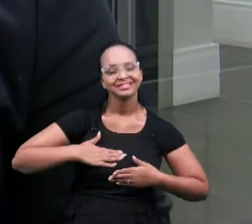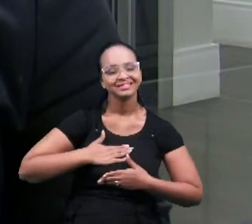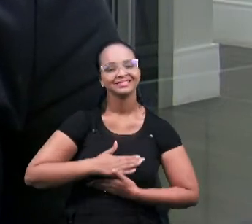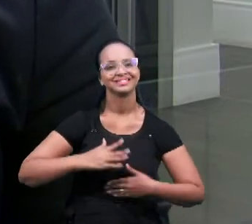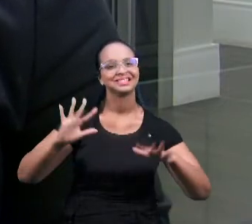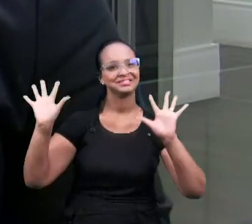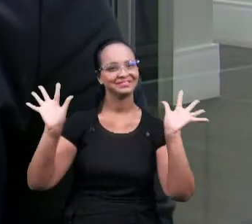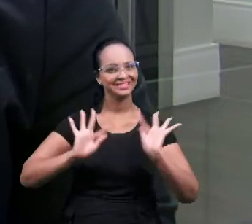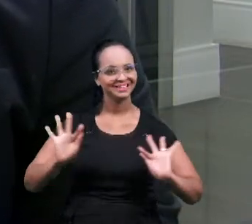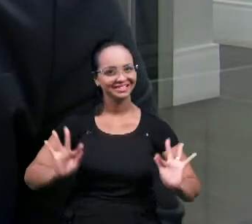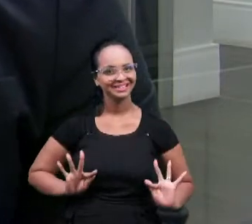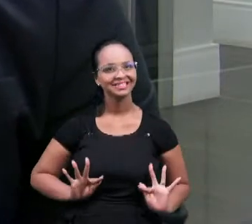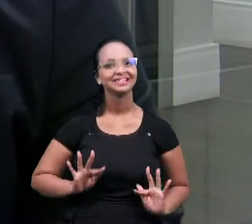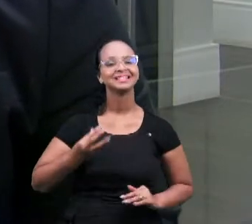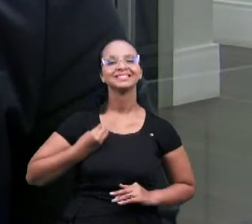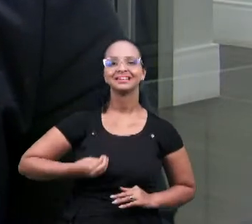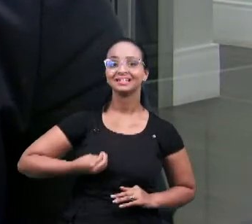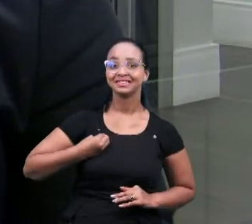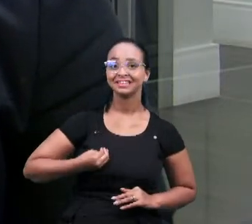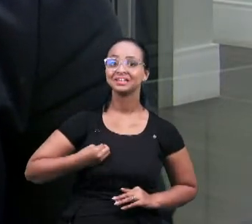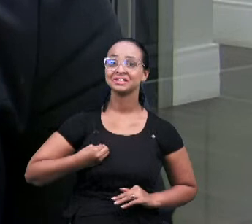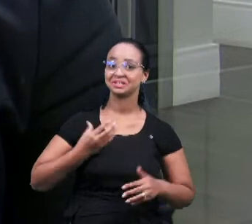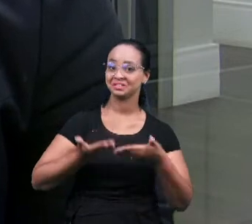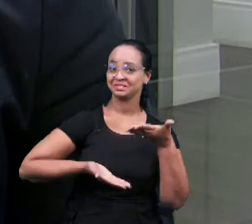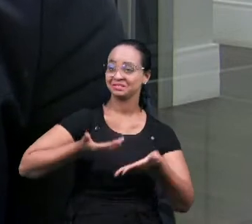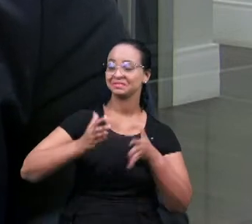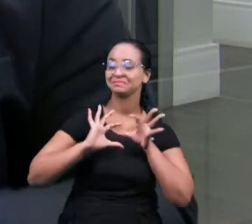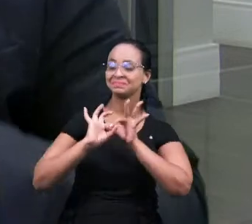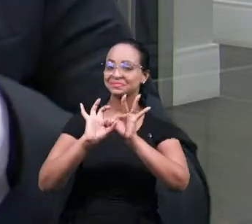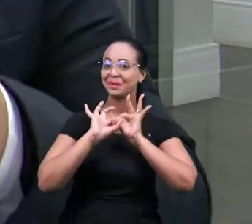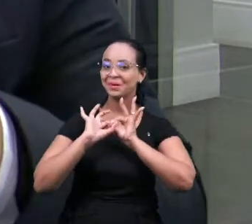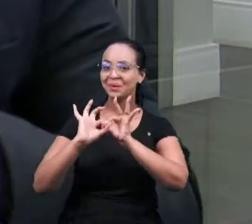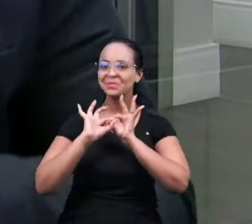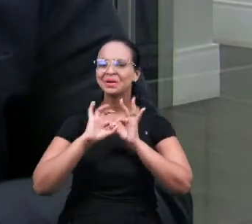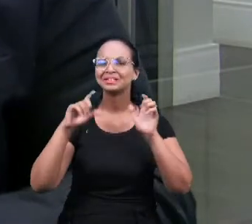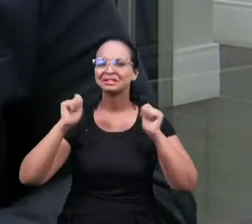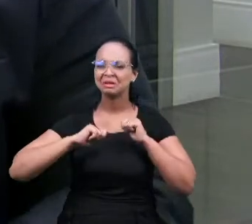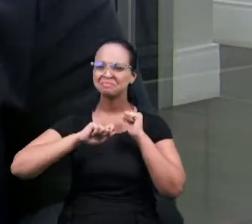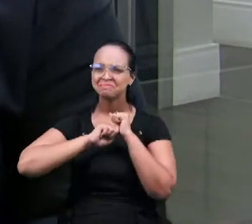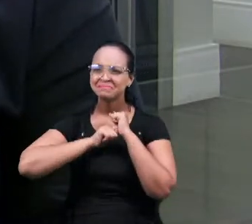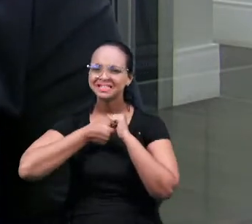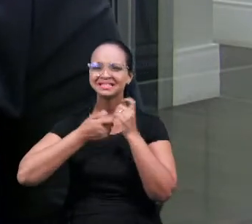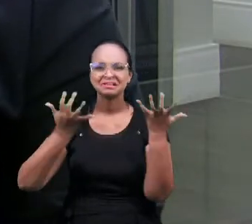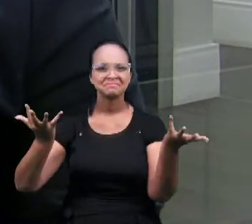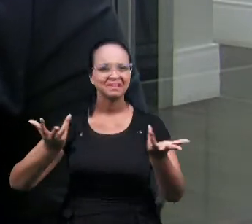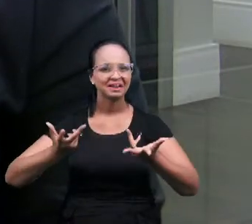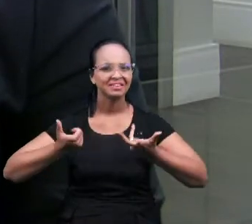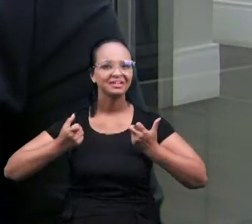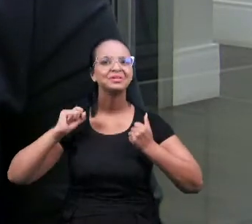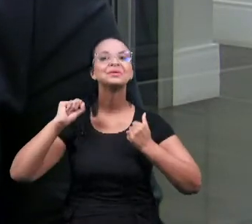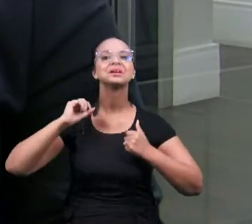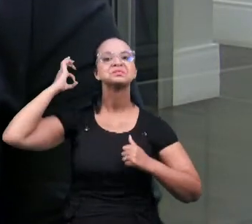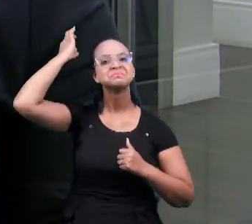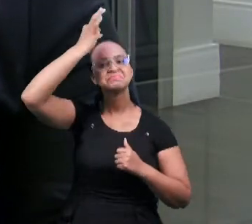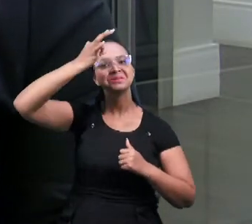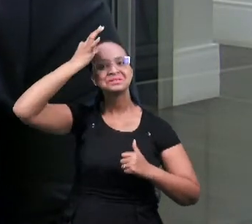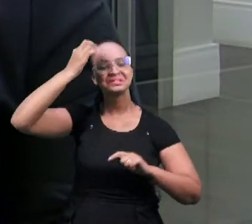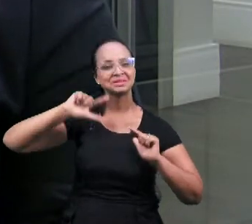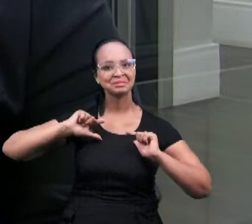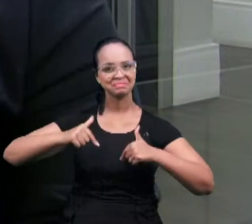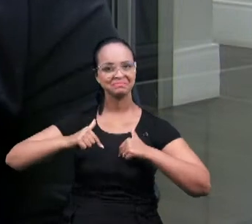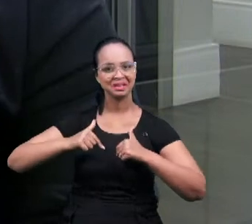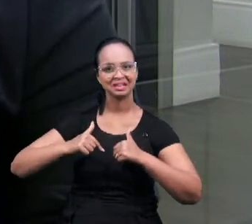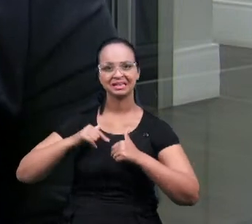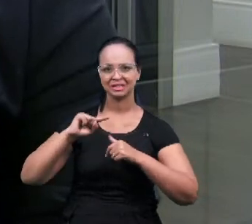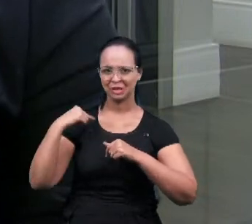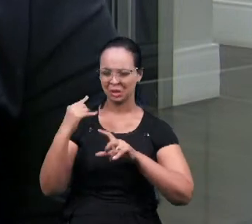aqui compartilhando desse momento, nessa comunhão, esse mistério glorioso que o Espírito Santo opera, nos aproximando, apesar